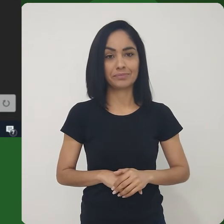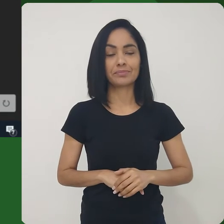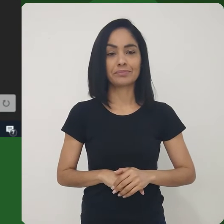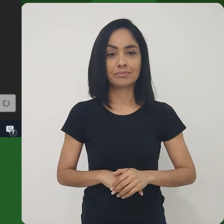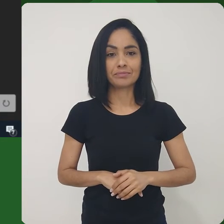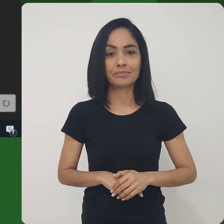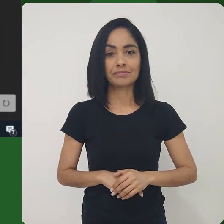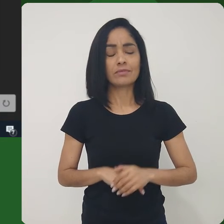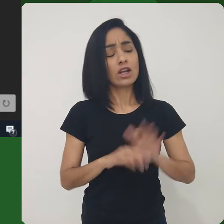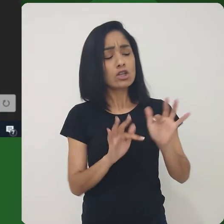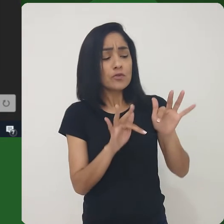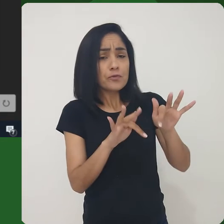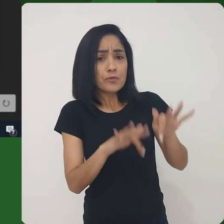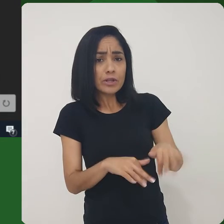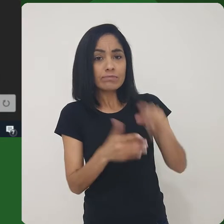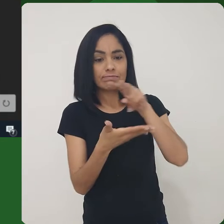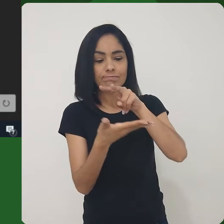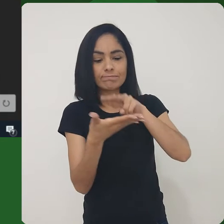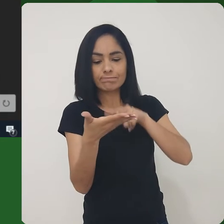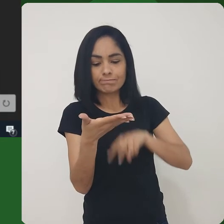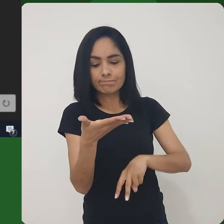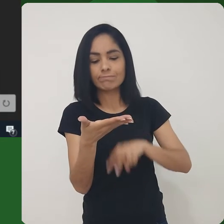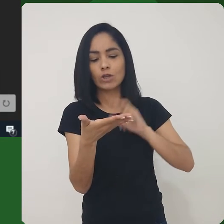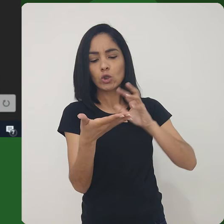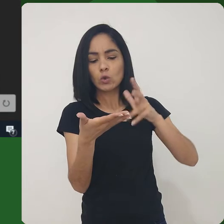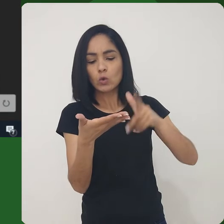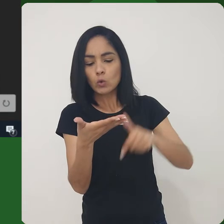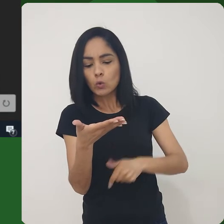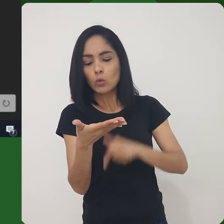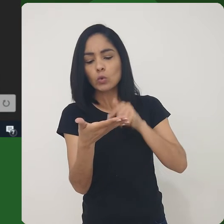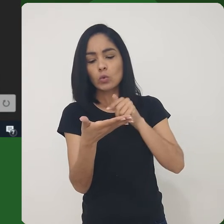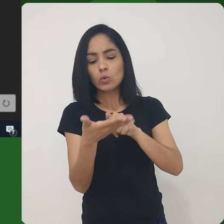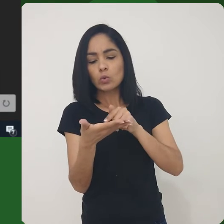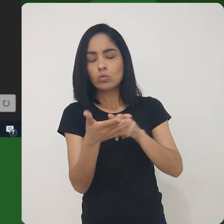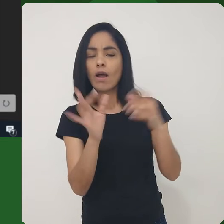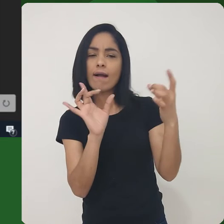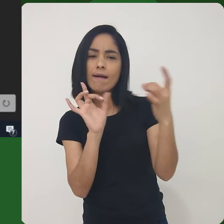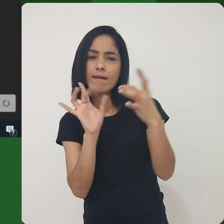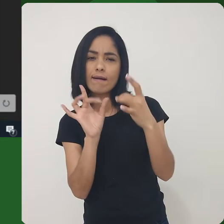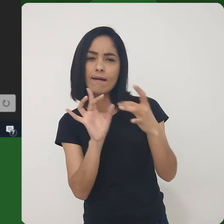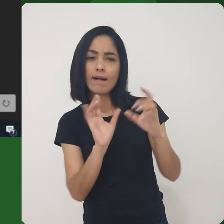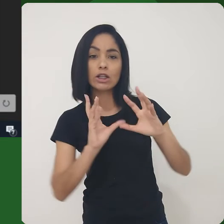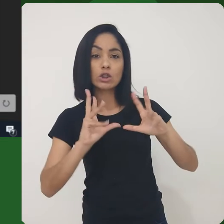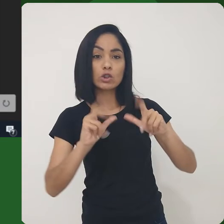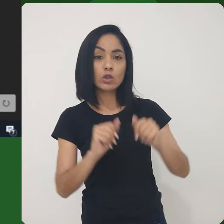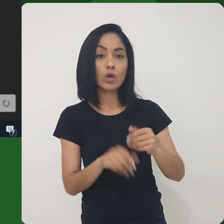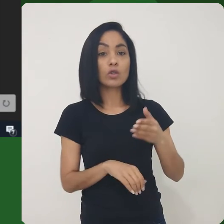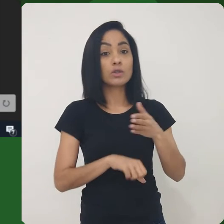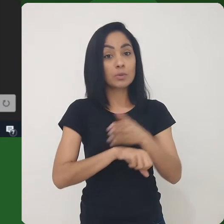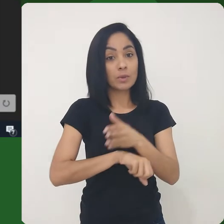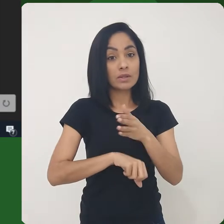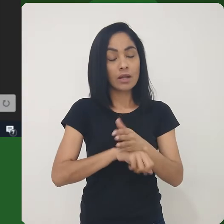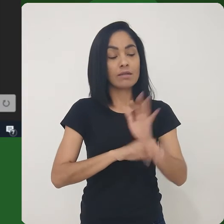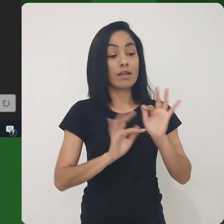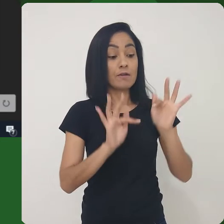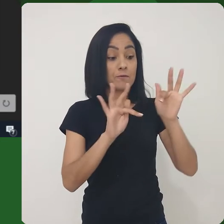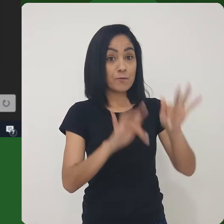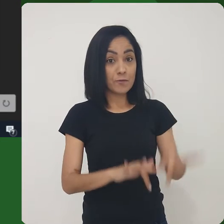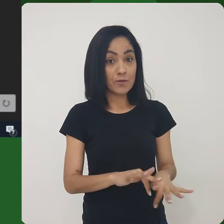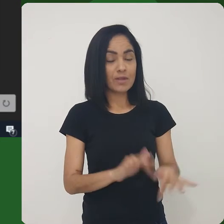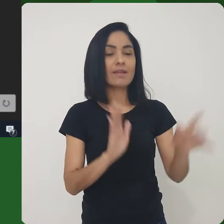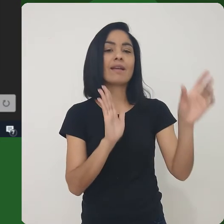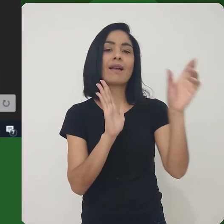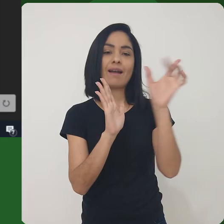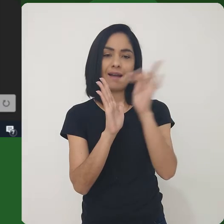indevida, né? E aí, então, feito isso, essa leitura preliminar, um feedback de todos que participaram, aí é feito